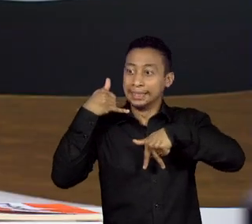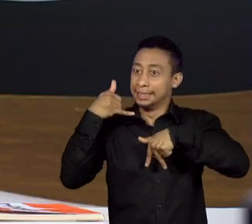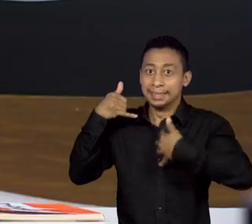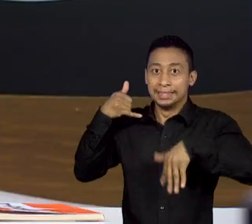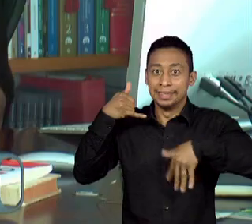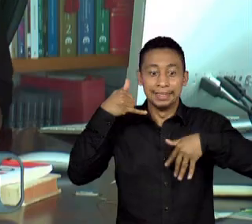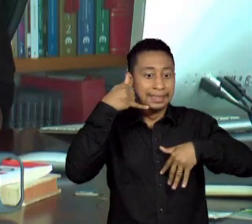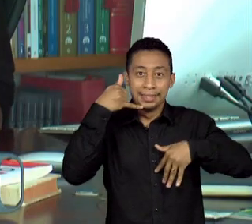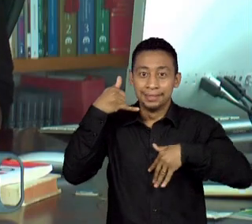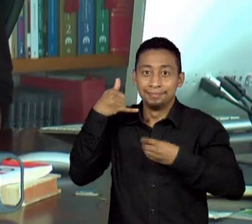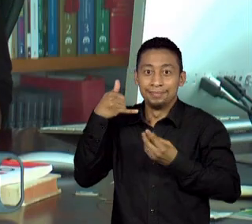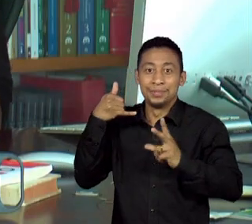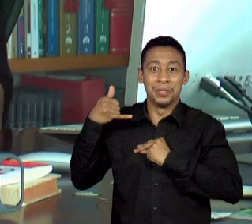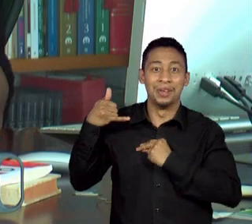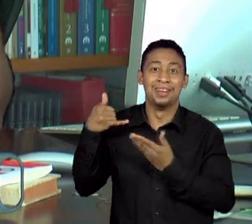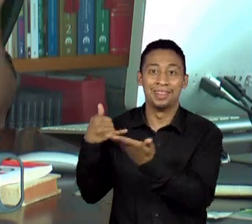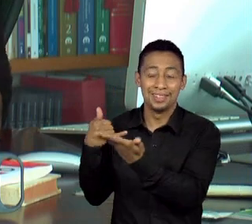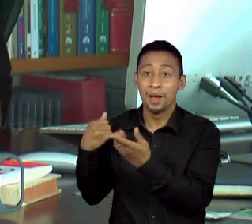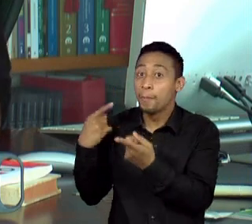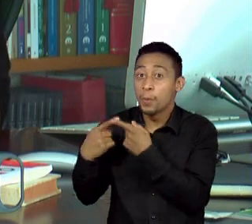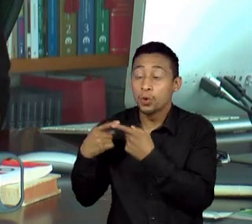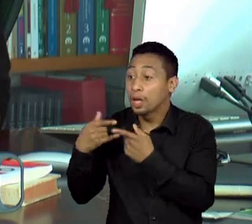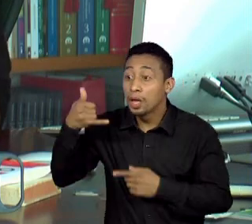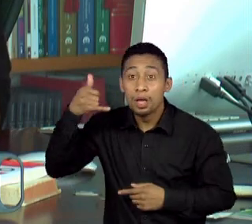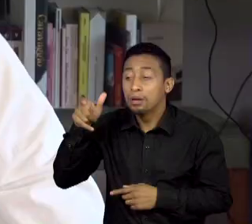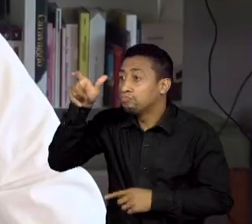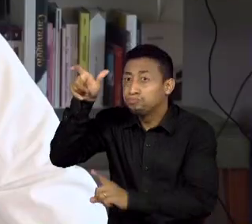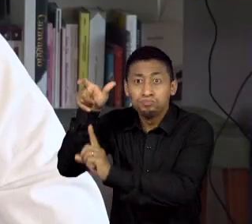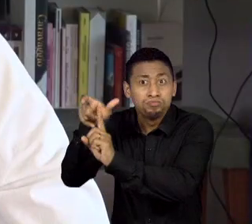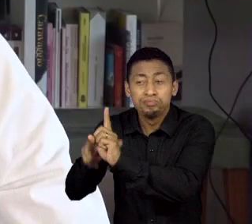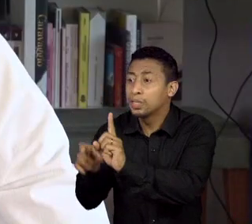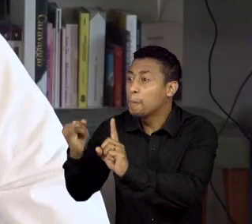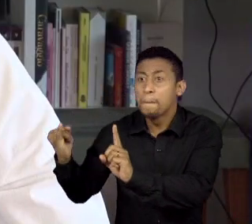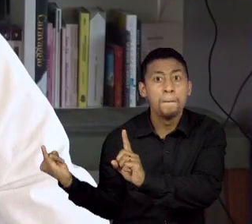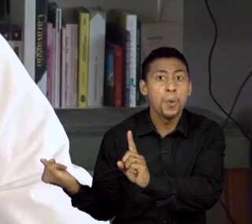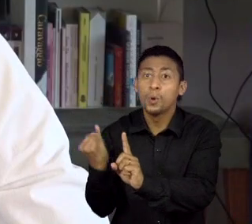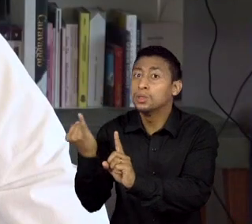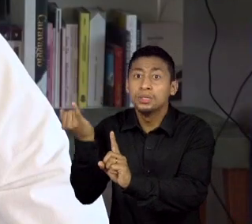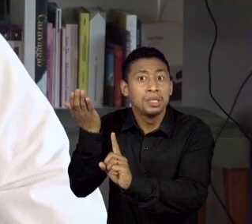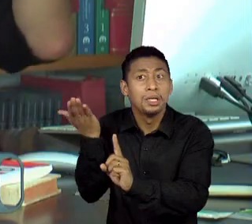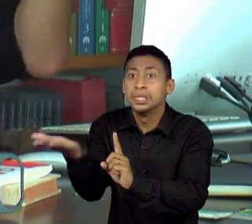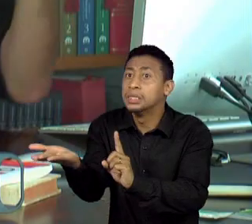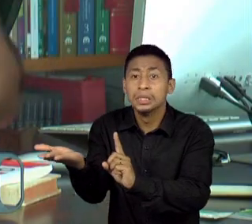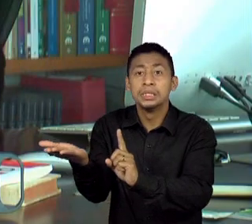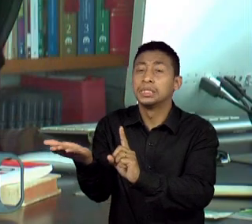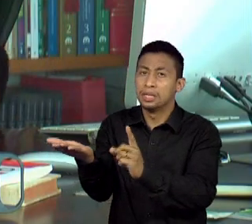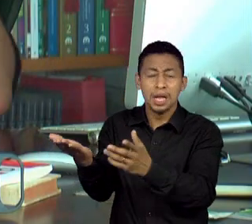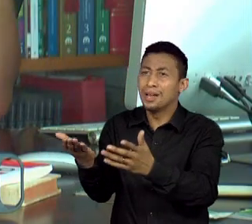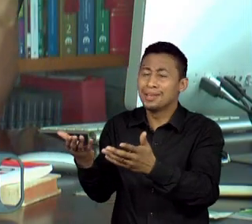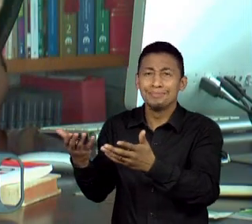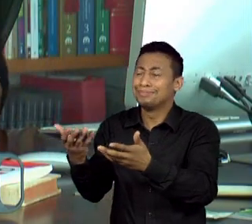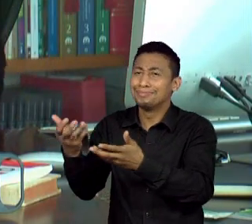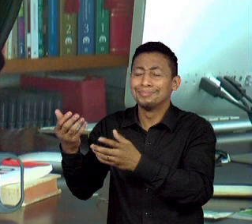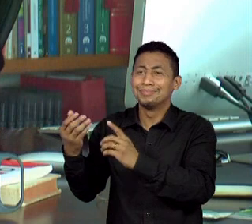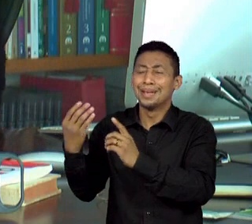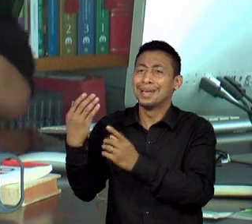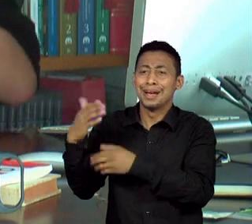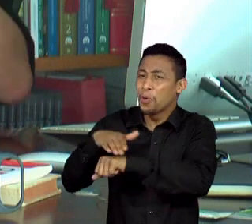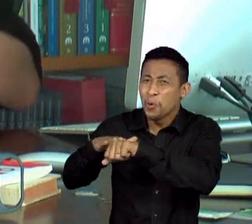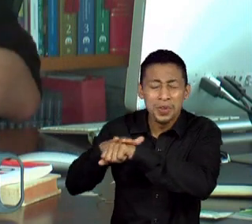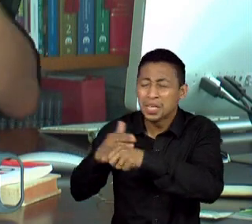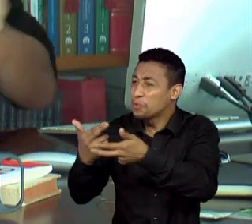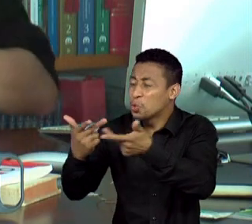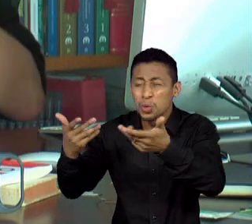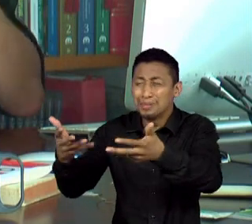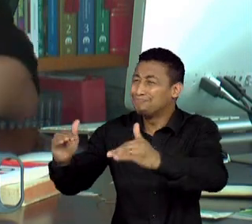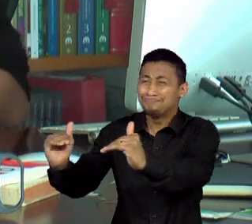ele. Porque ele falava, é um personagem da história do Brasil, né? Ele falava só em coisas muito altas, assim, né? E às vezes